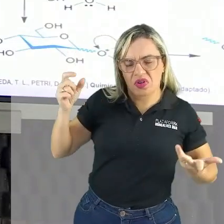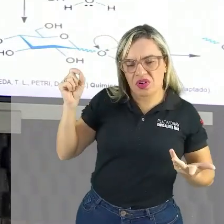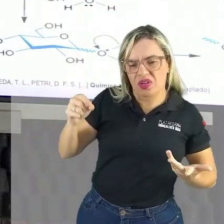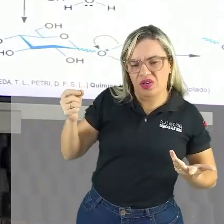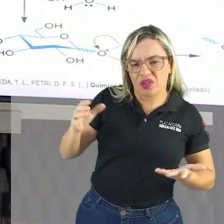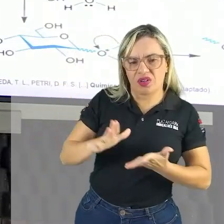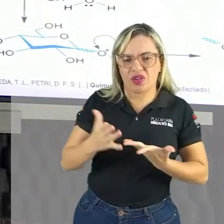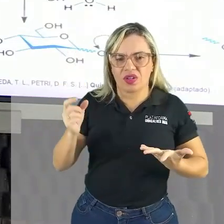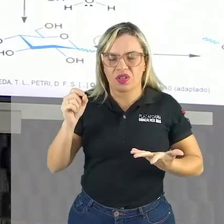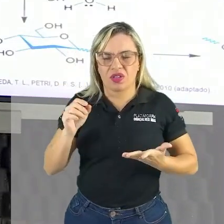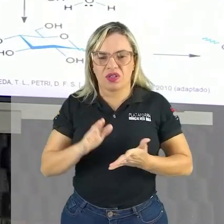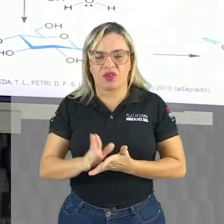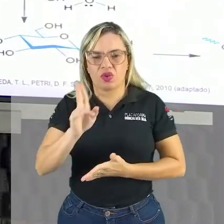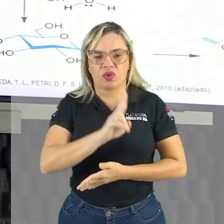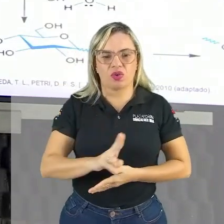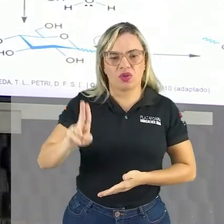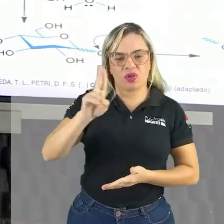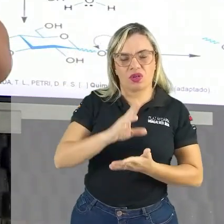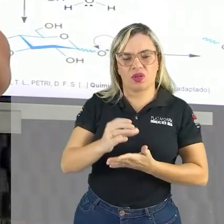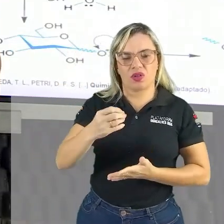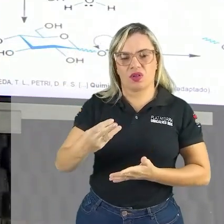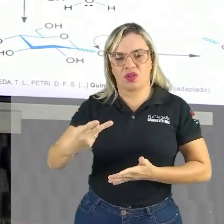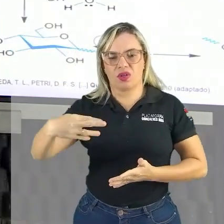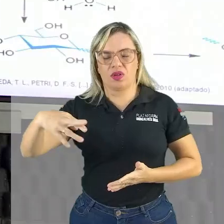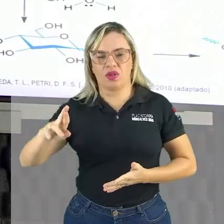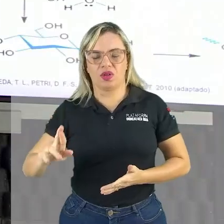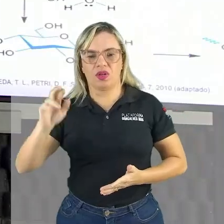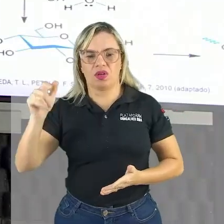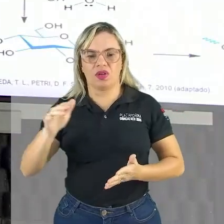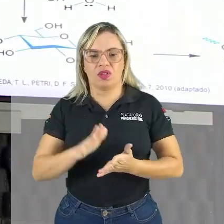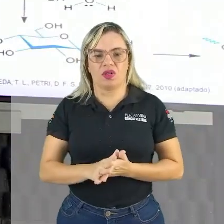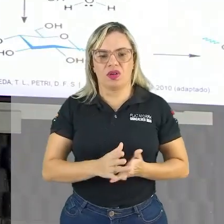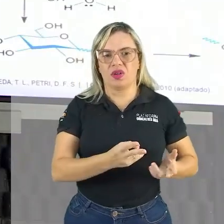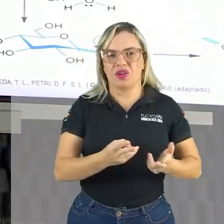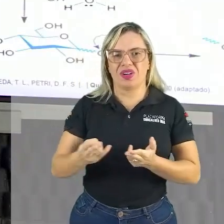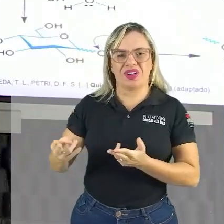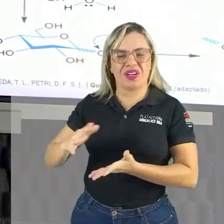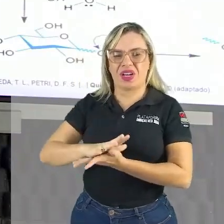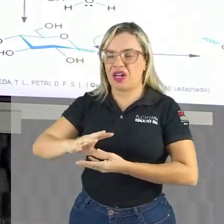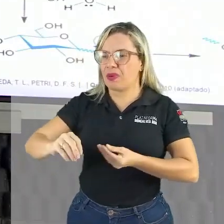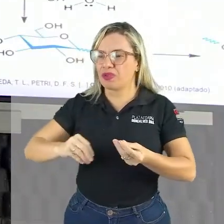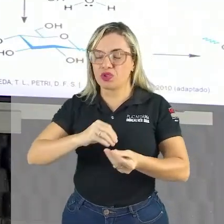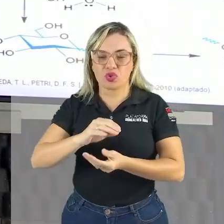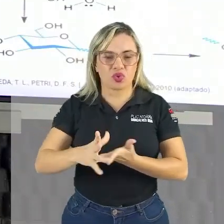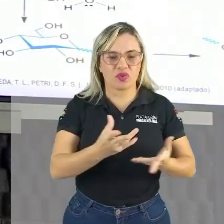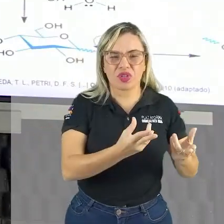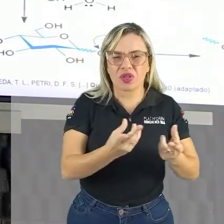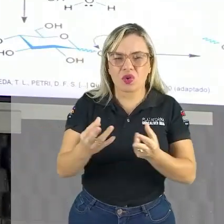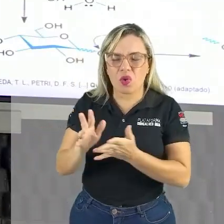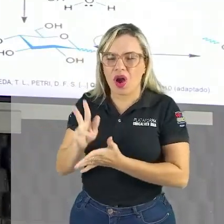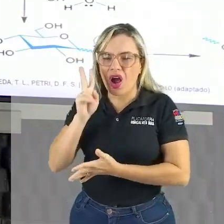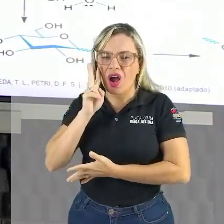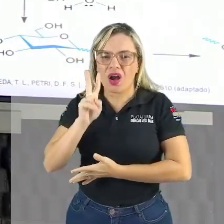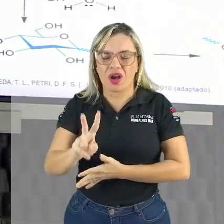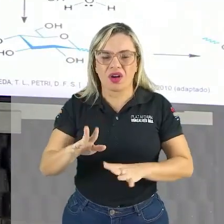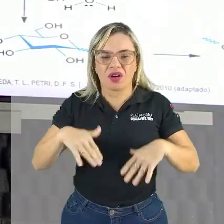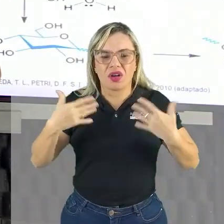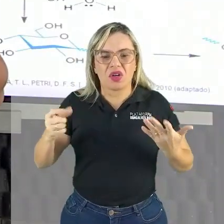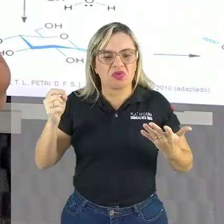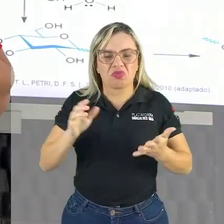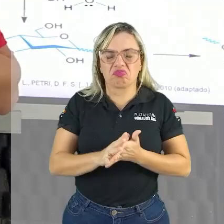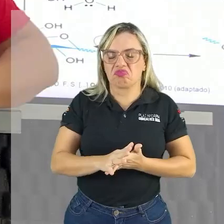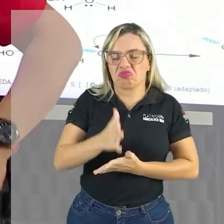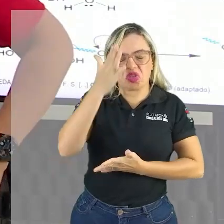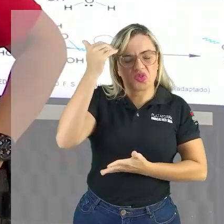for um catalisador, a catálise ela vai ser homogênea, porque eu não sei quem é quem. Eu não sei quem é catalisador, quem é